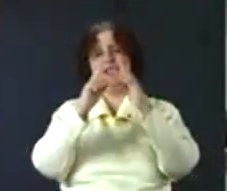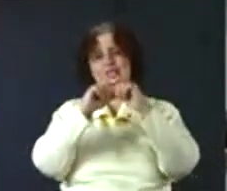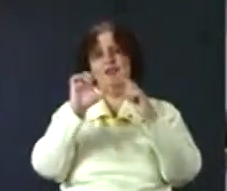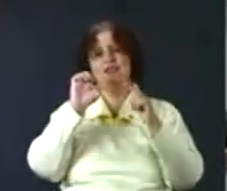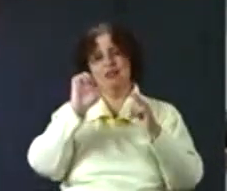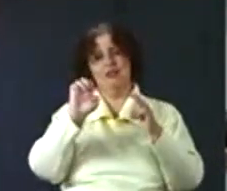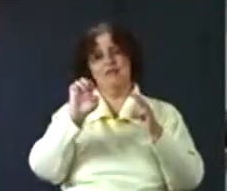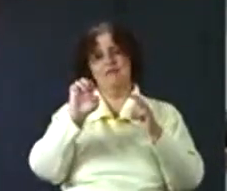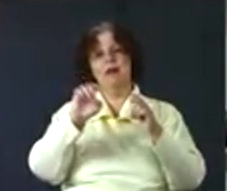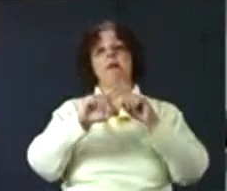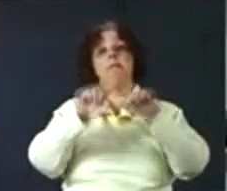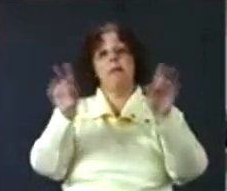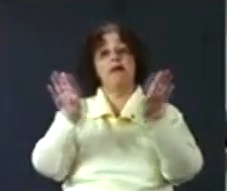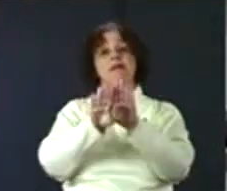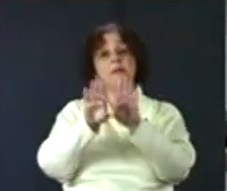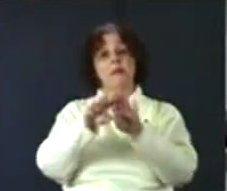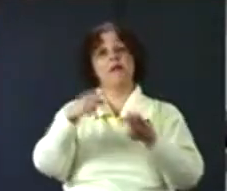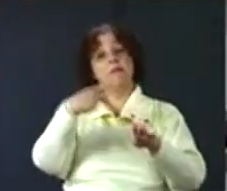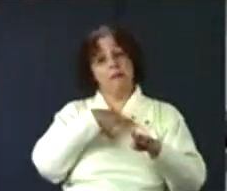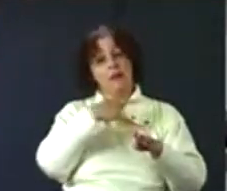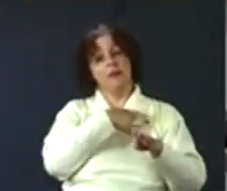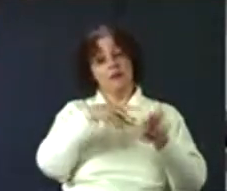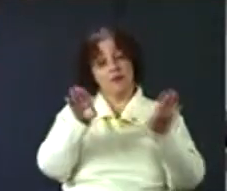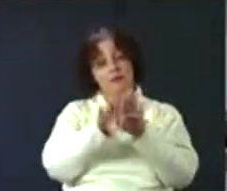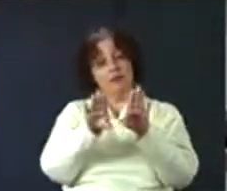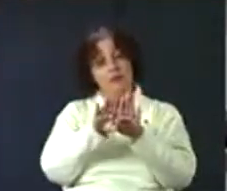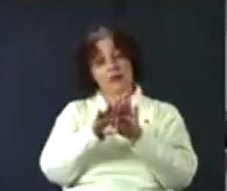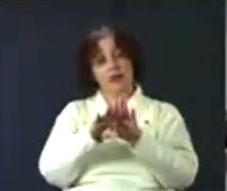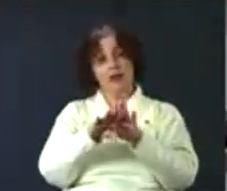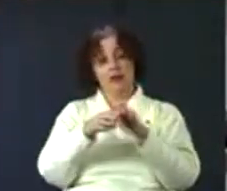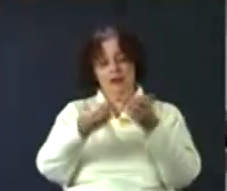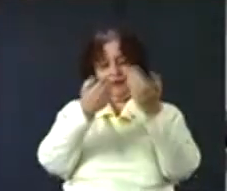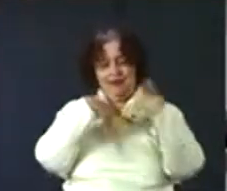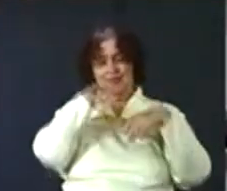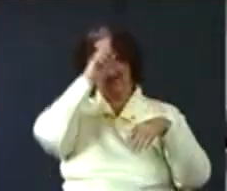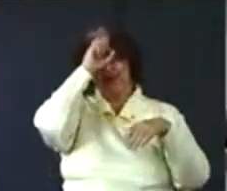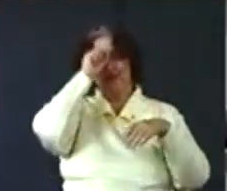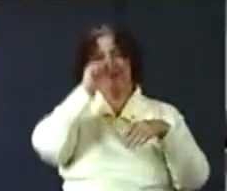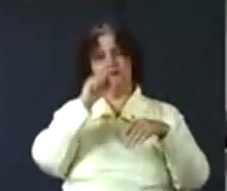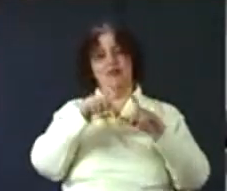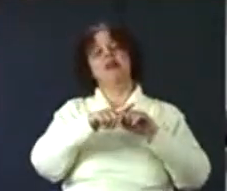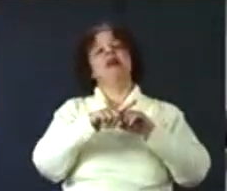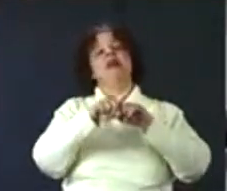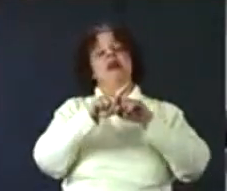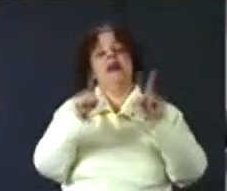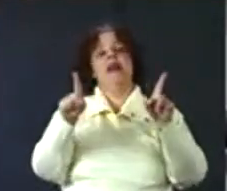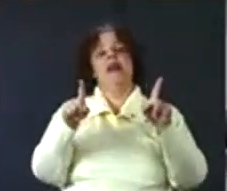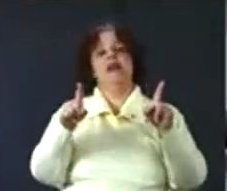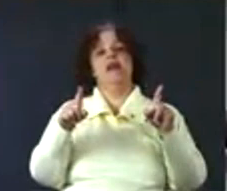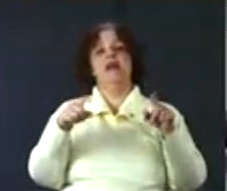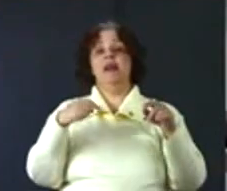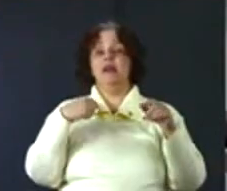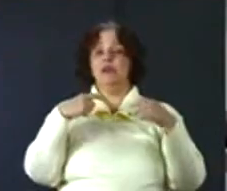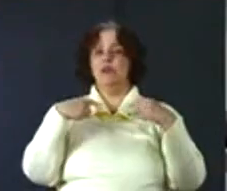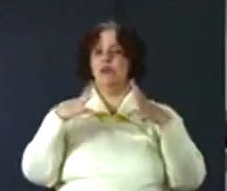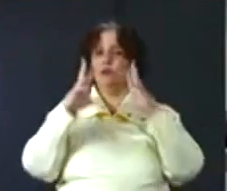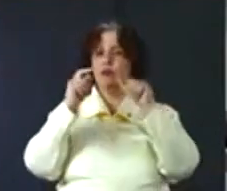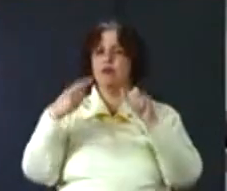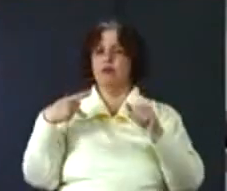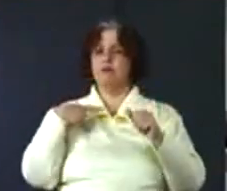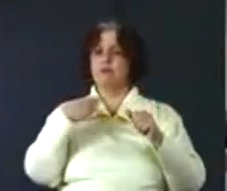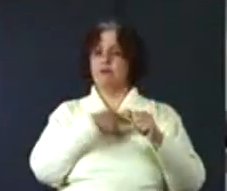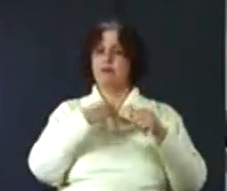o pastor da igreja. Todas as vezes que nós, pastores, pregamos o evangelho, como eu estou fazendo nesta manhã,